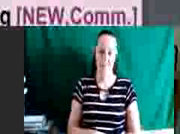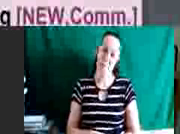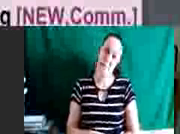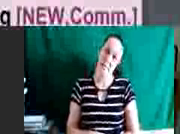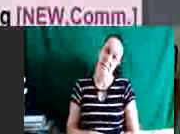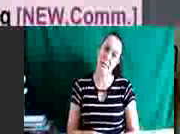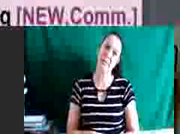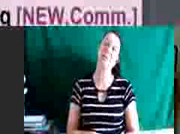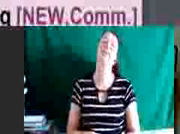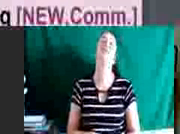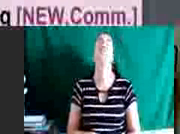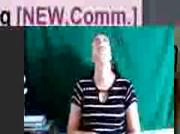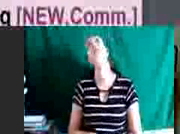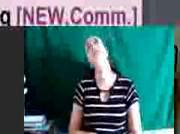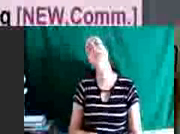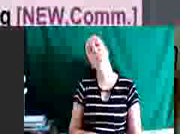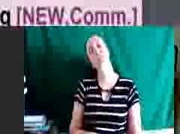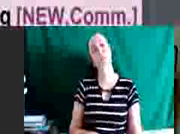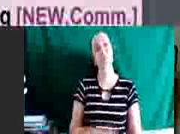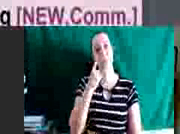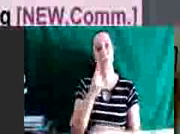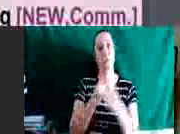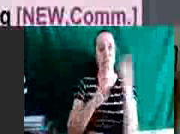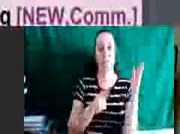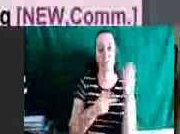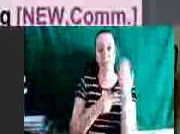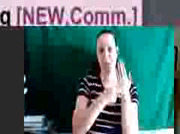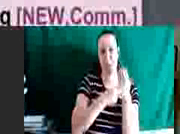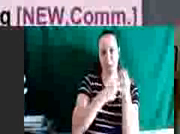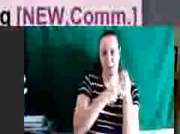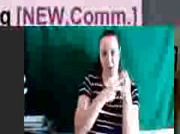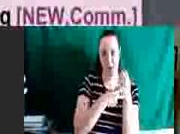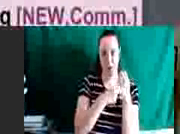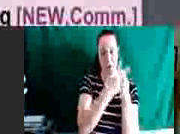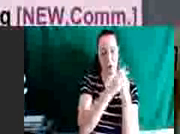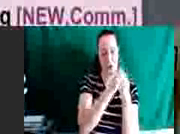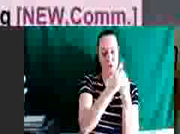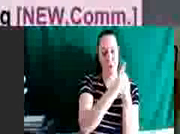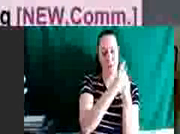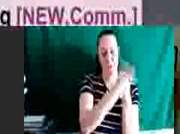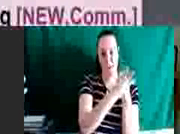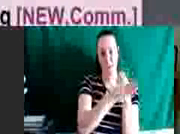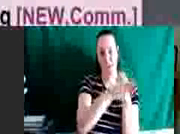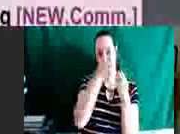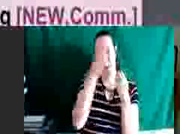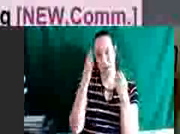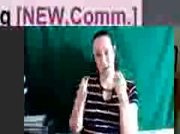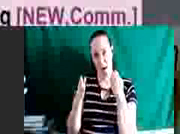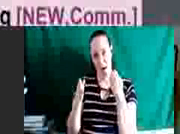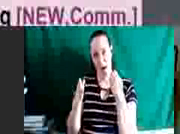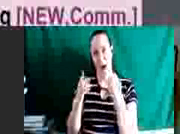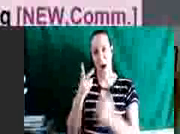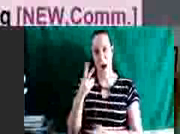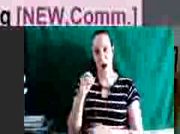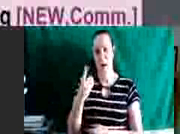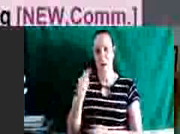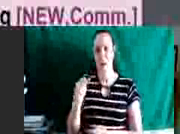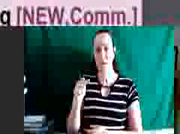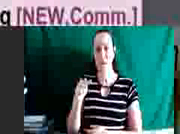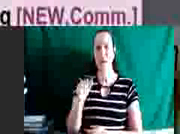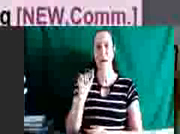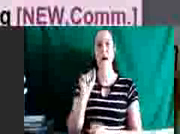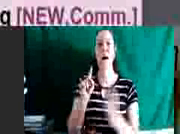2017? Exposição de dados sensíveis, que estava em 6º lugar. Isso subiu. Tá? Então, eles